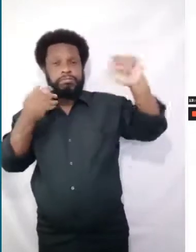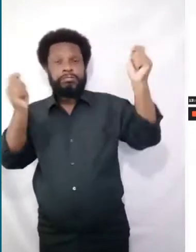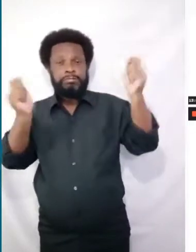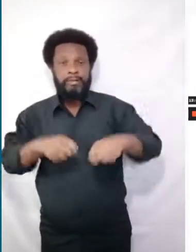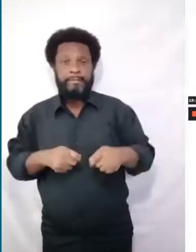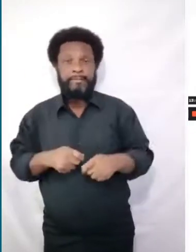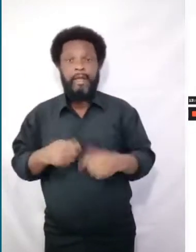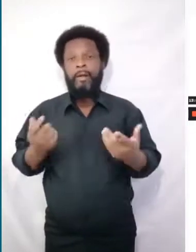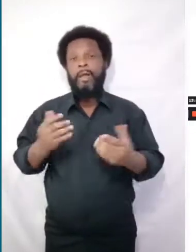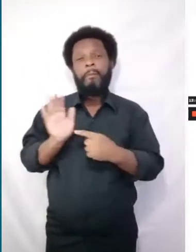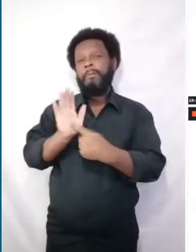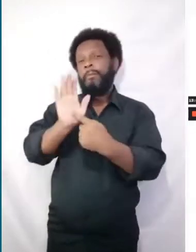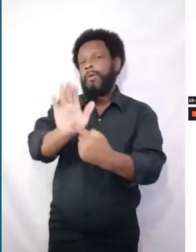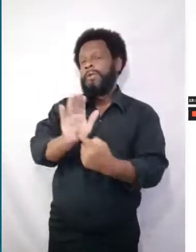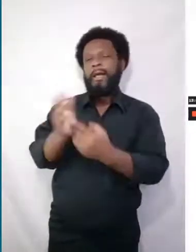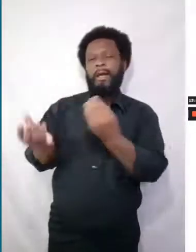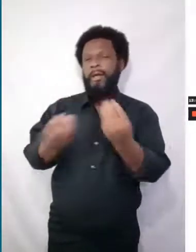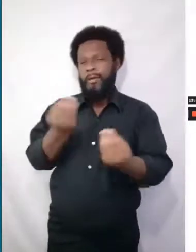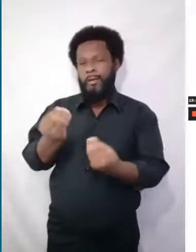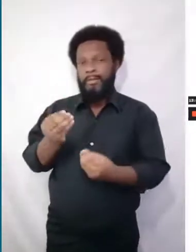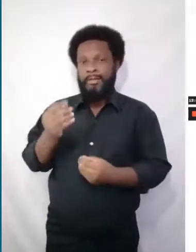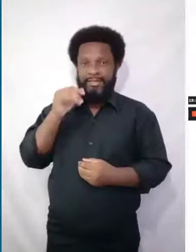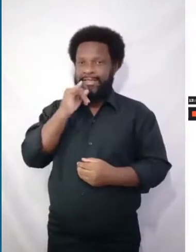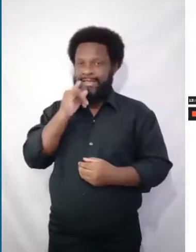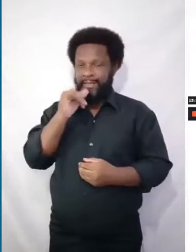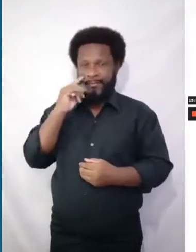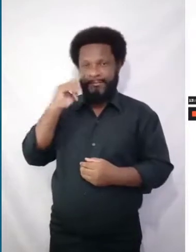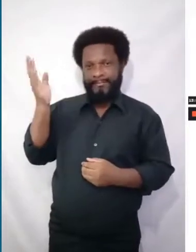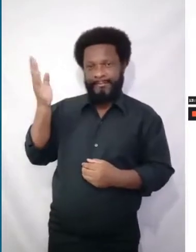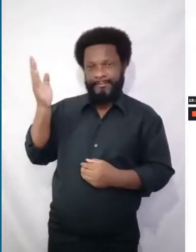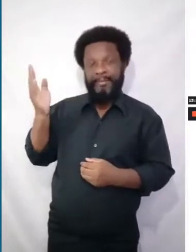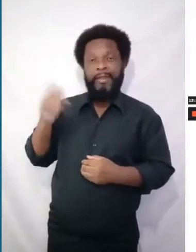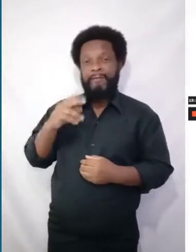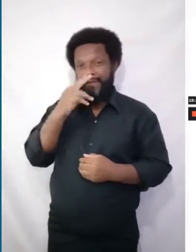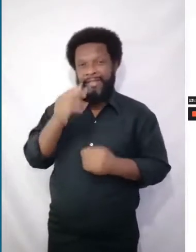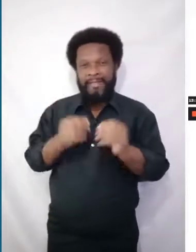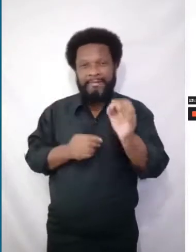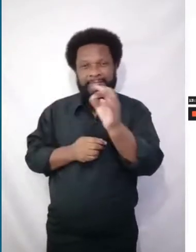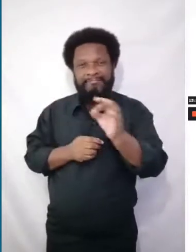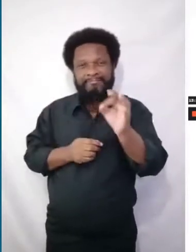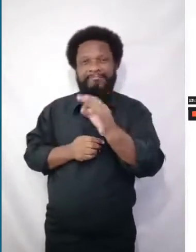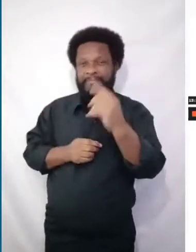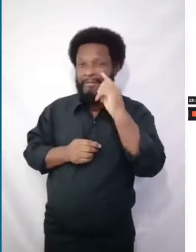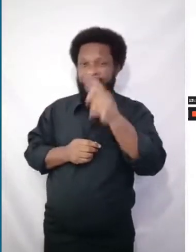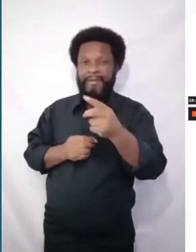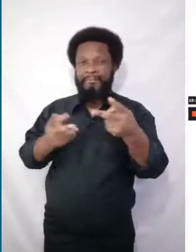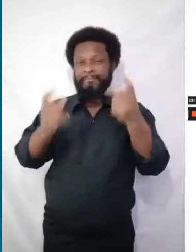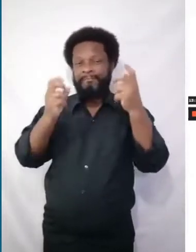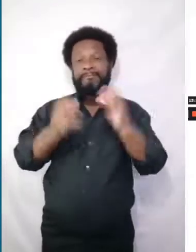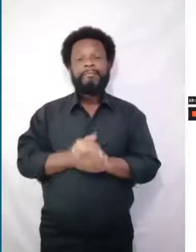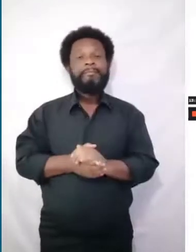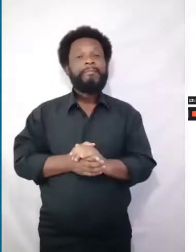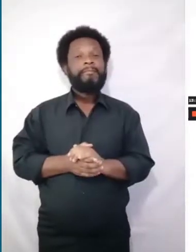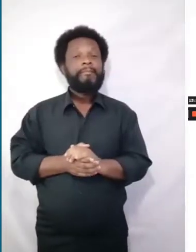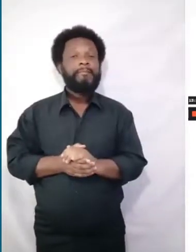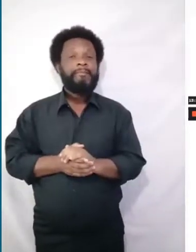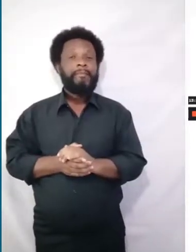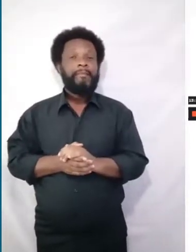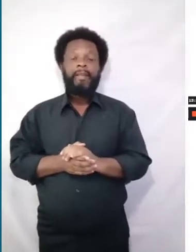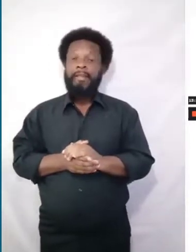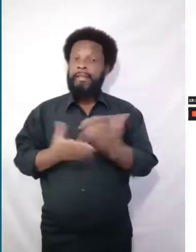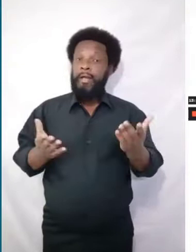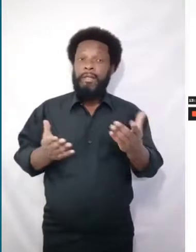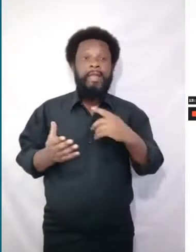de hidrogênio, né? E vou mostrar no eixo, porque como essa não é tão simples de ver, eu trouxe a representação em bolinhas também para mostrar para